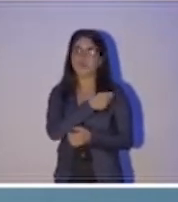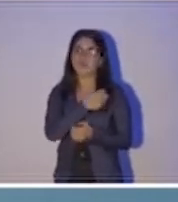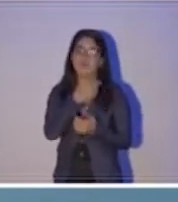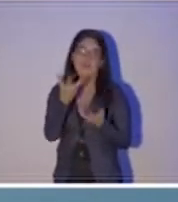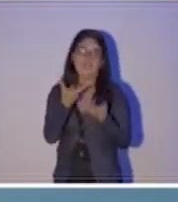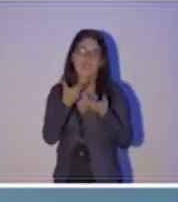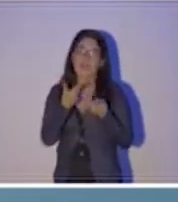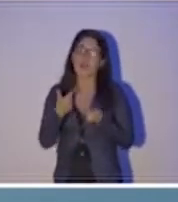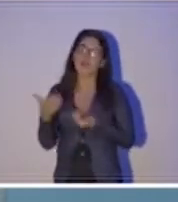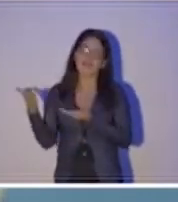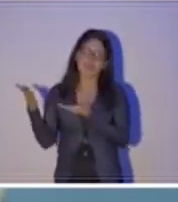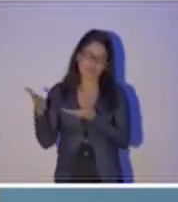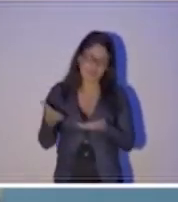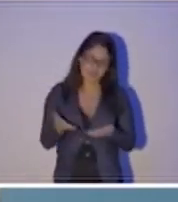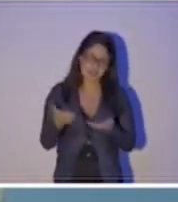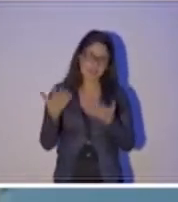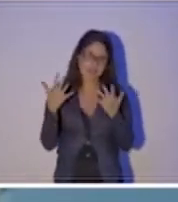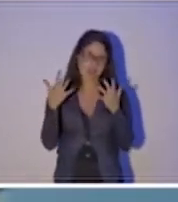de palmas.